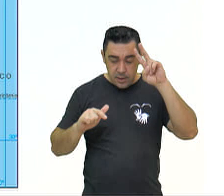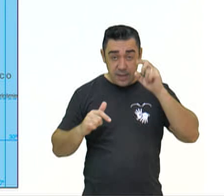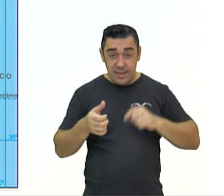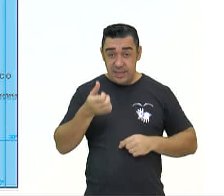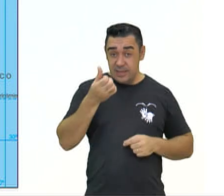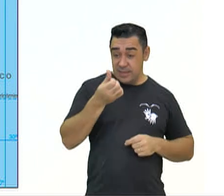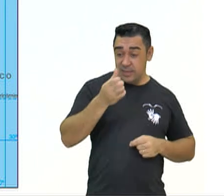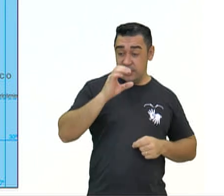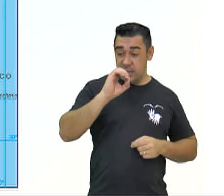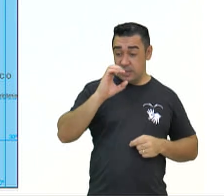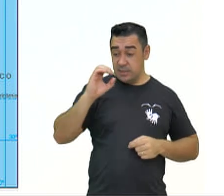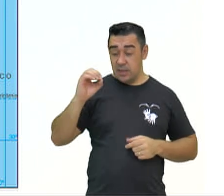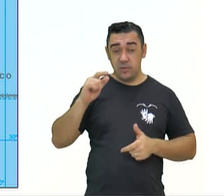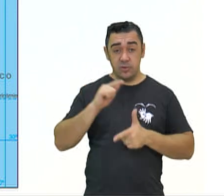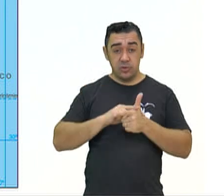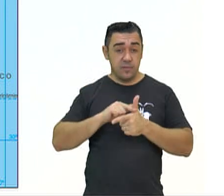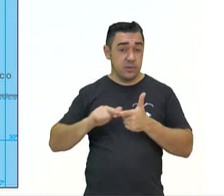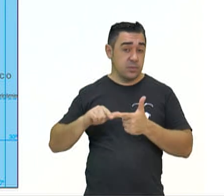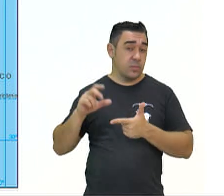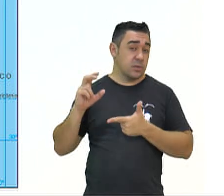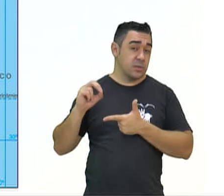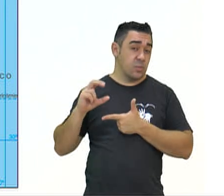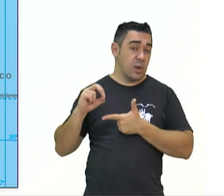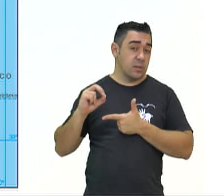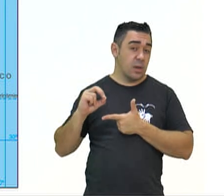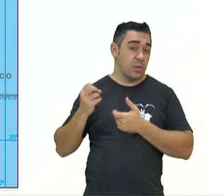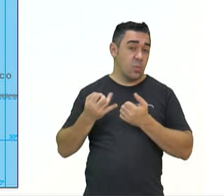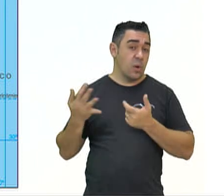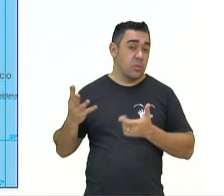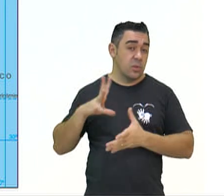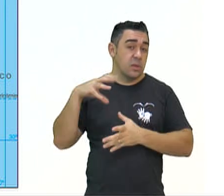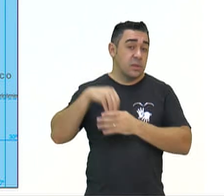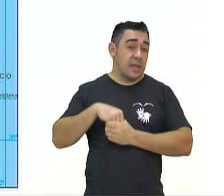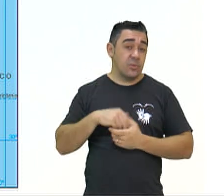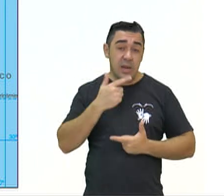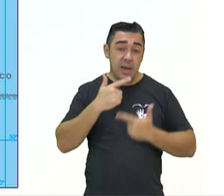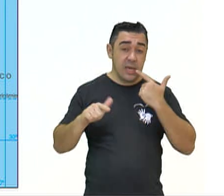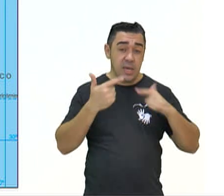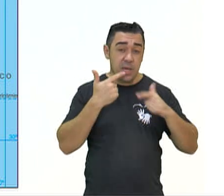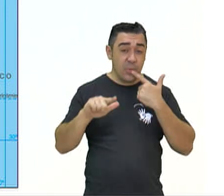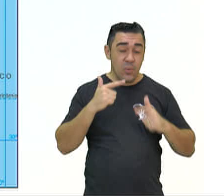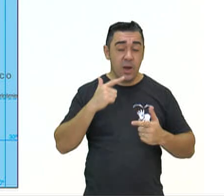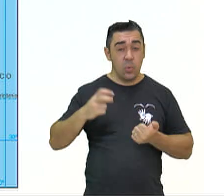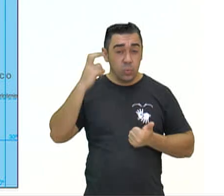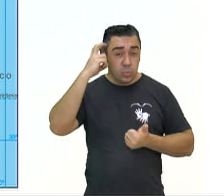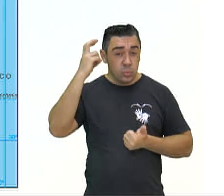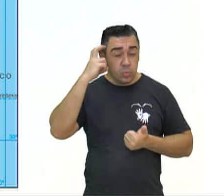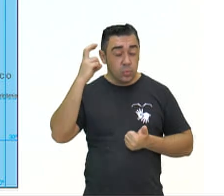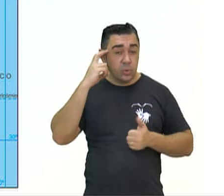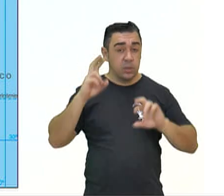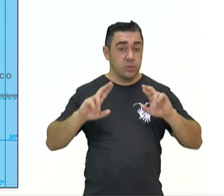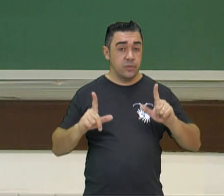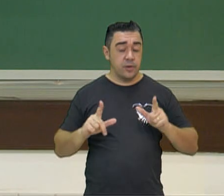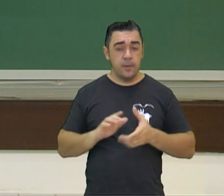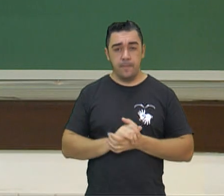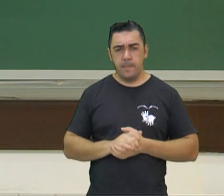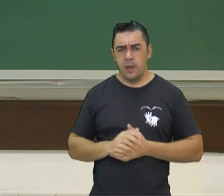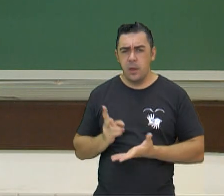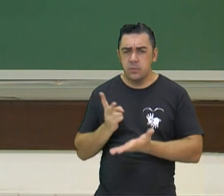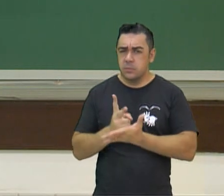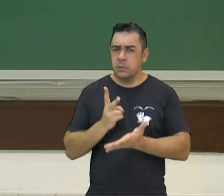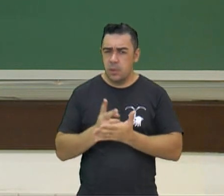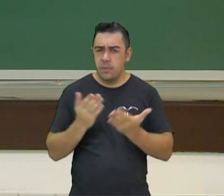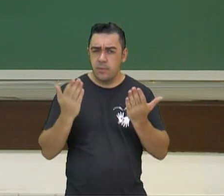600 dividido por 50 e alguma coisa, olha quantas línguas dá dentro do mesmo país, olha quantas culturas. Uma analogia que eu sempre